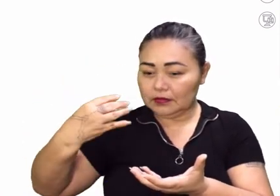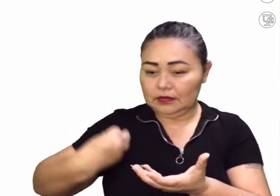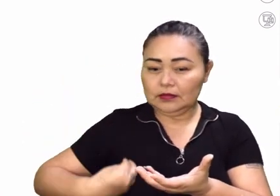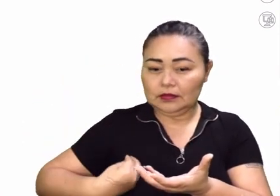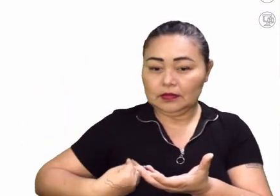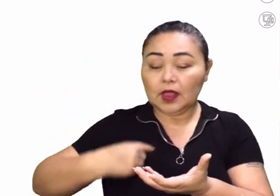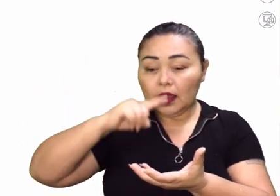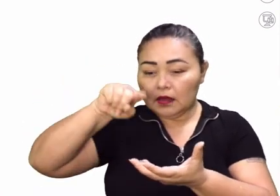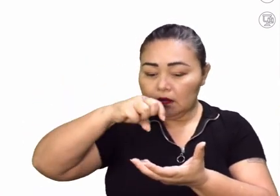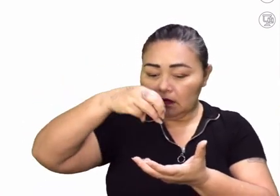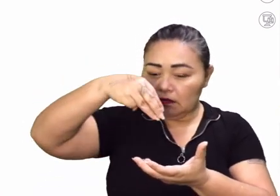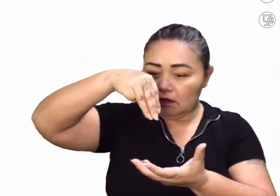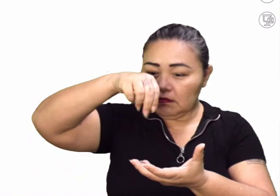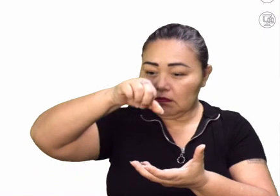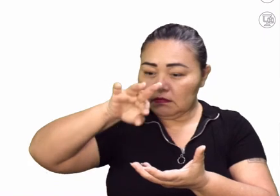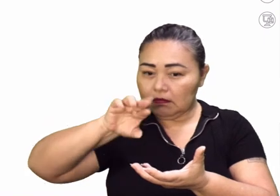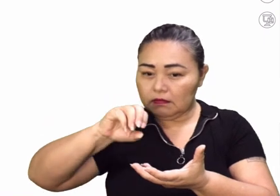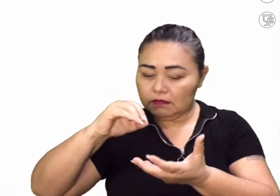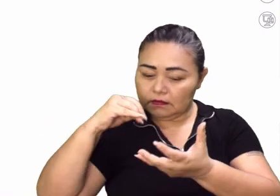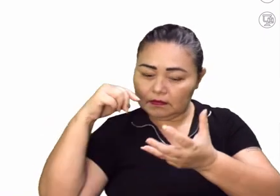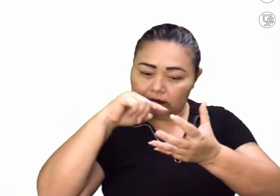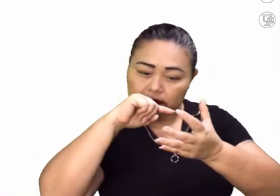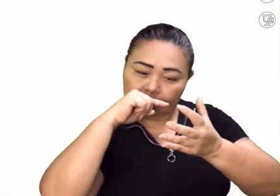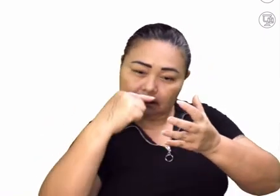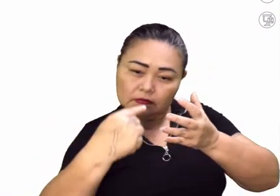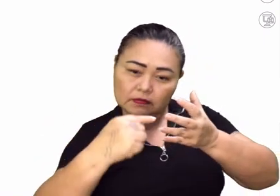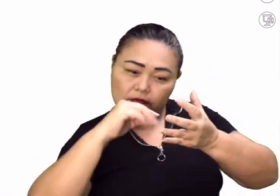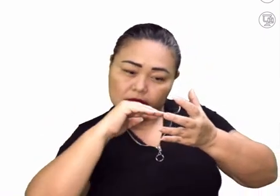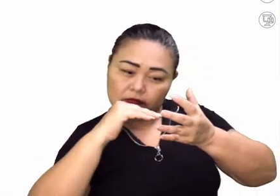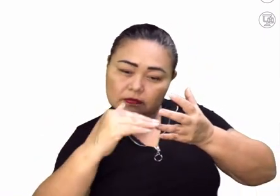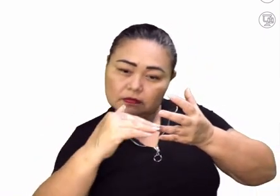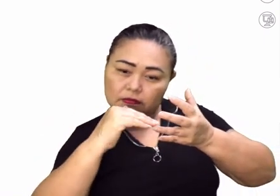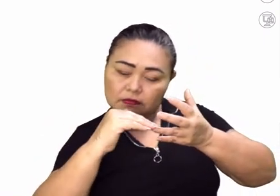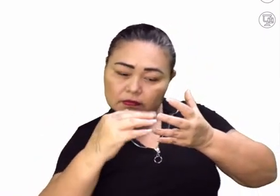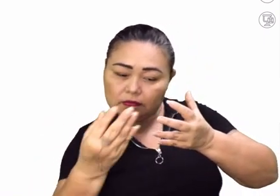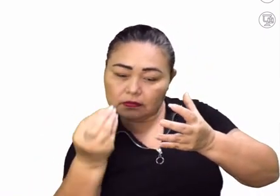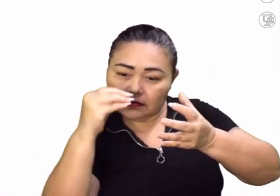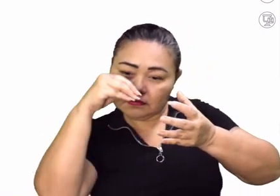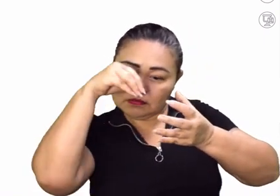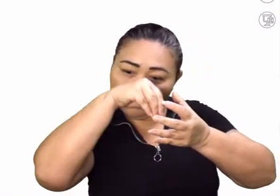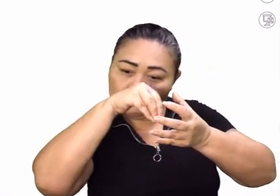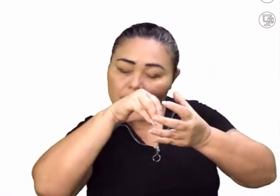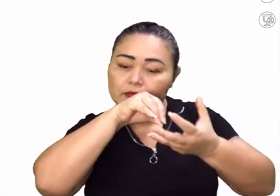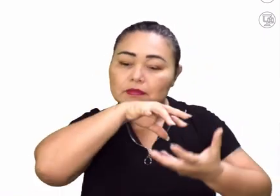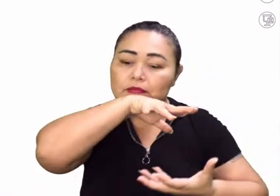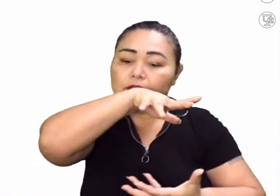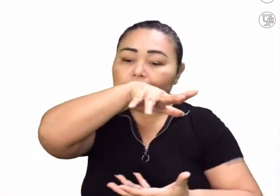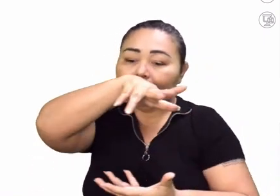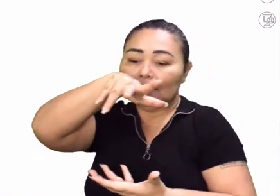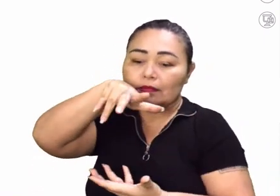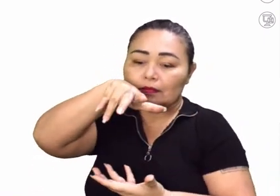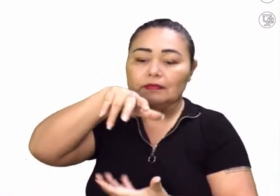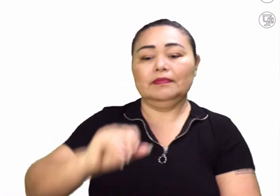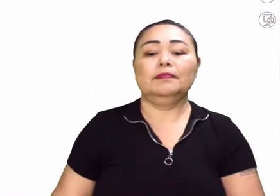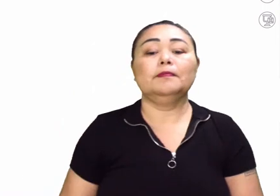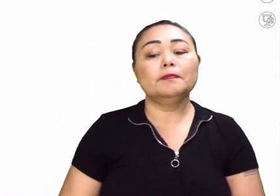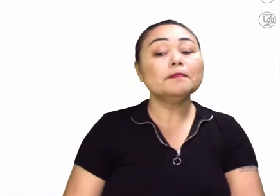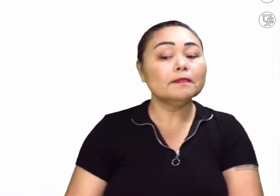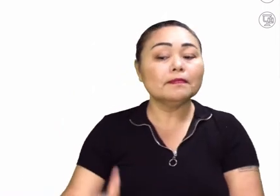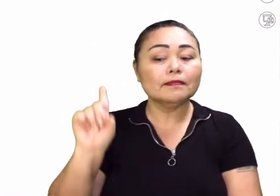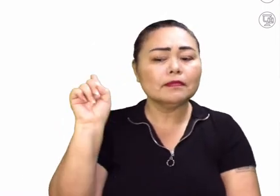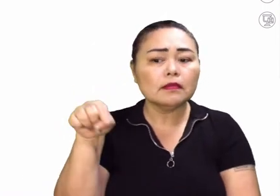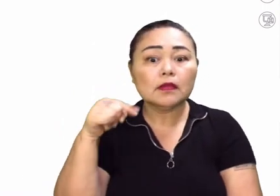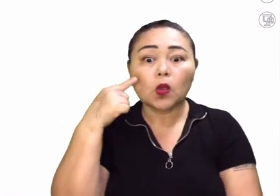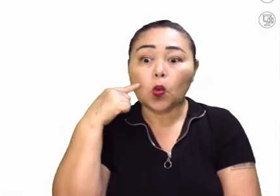manto o núcleo externo e o núcleo interno da terra gente